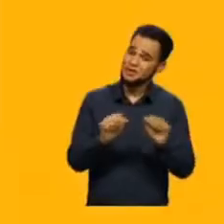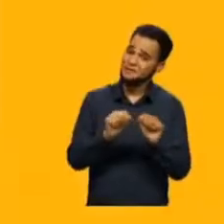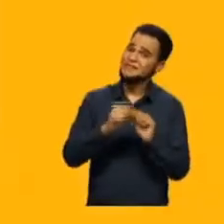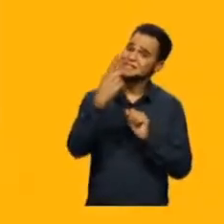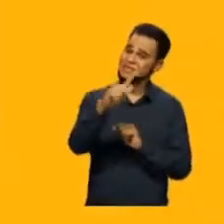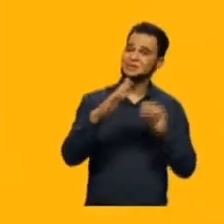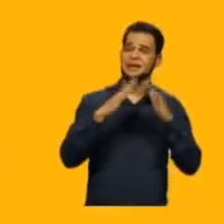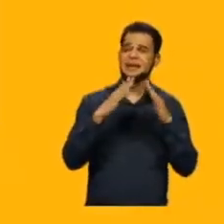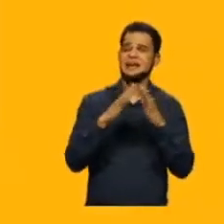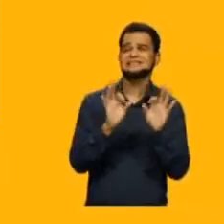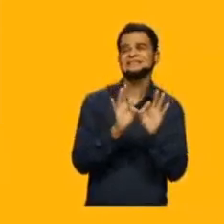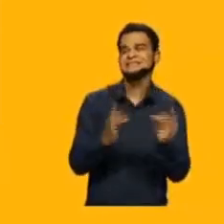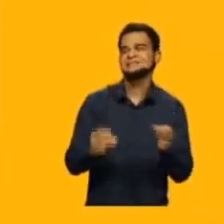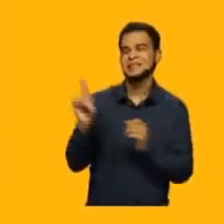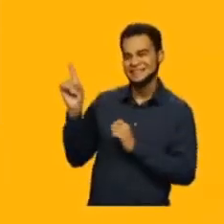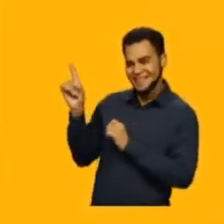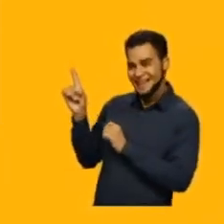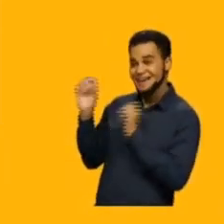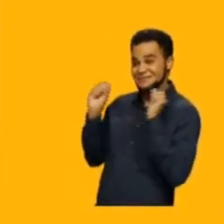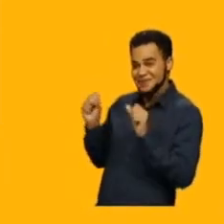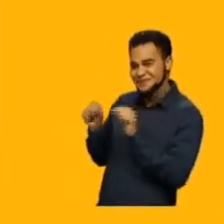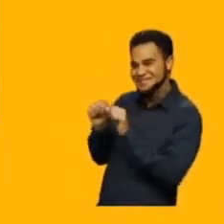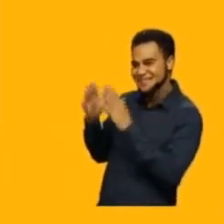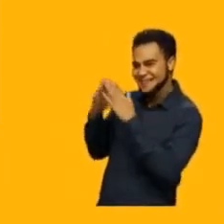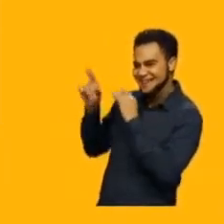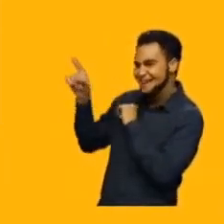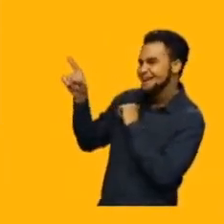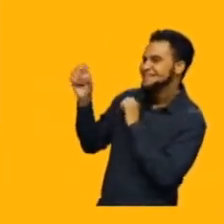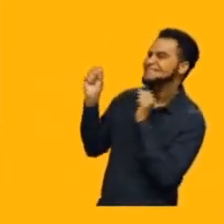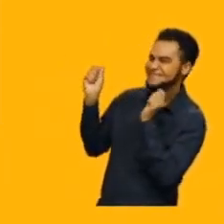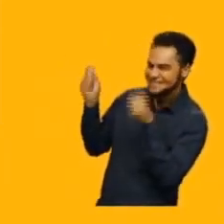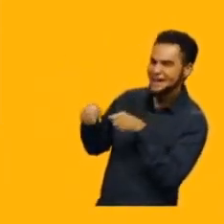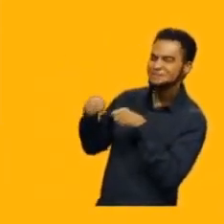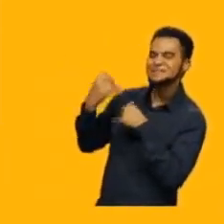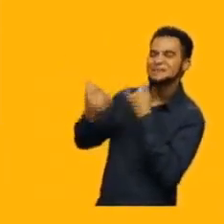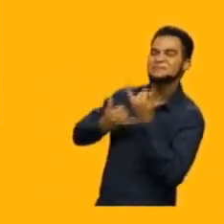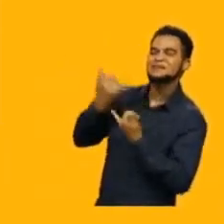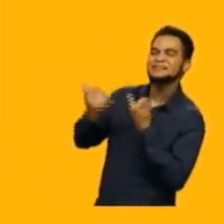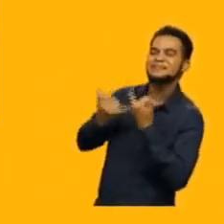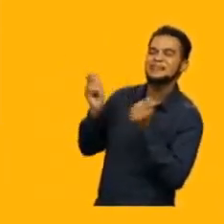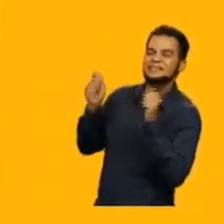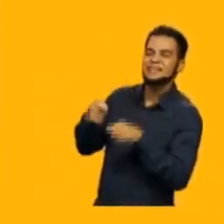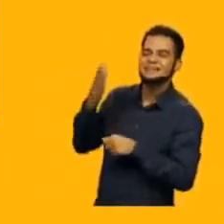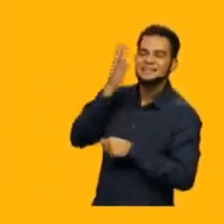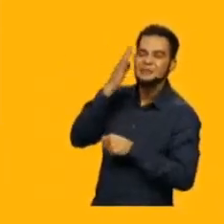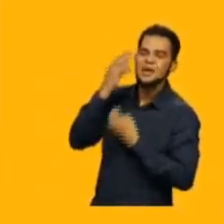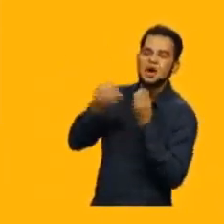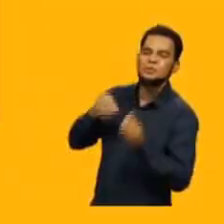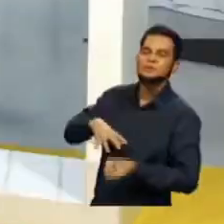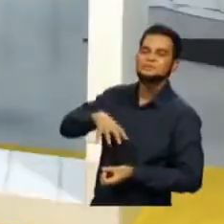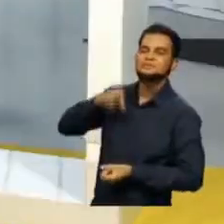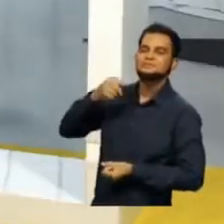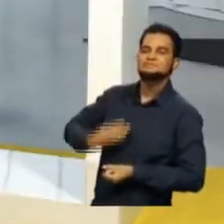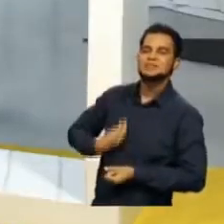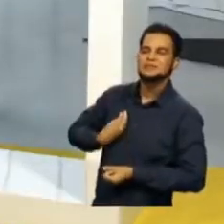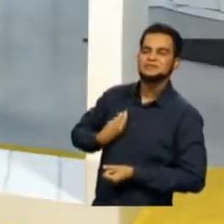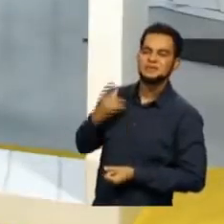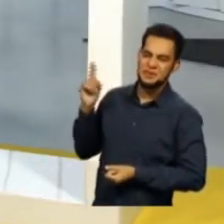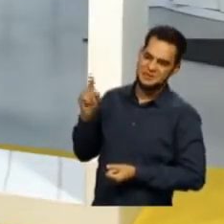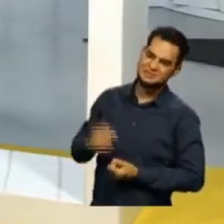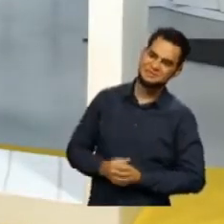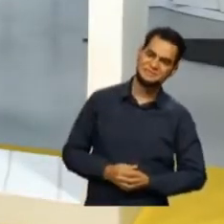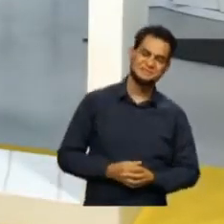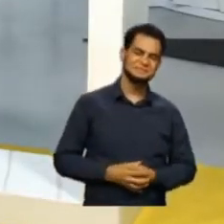fácil, simples para fazer e você vai entender direitinho, brincar um pouquinho desse músculo aí diafragma.